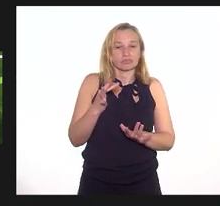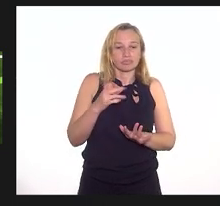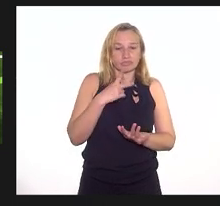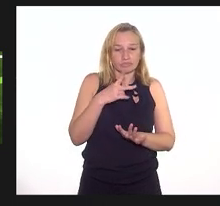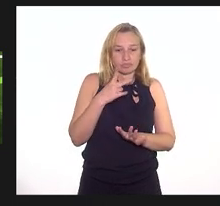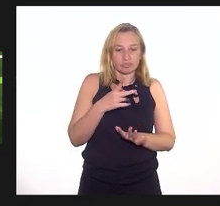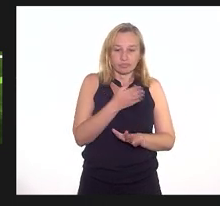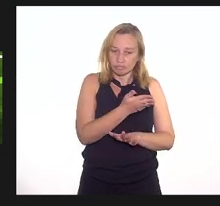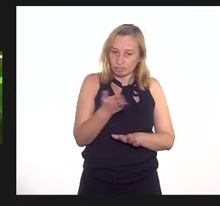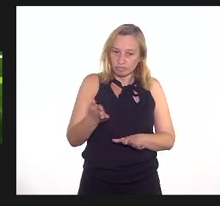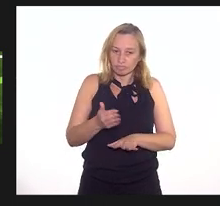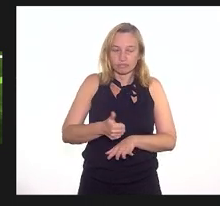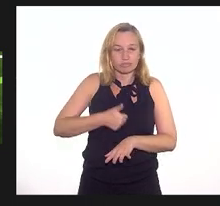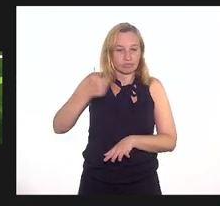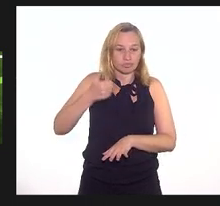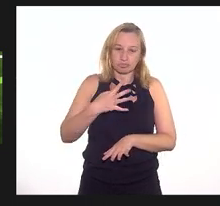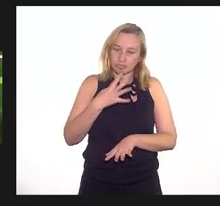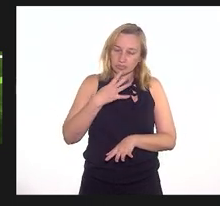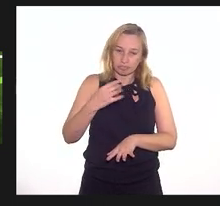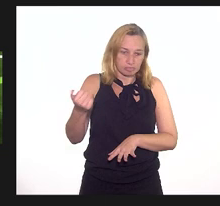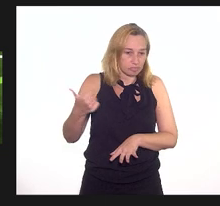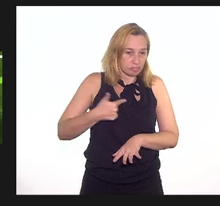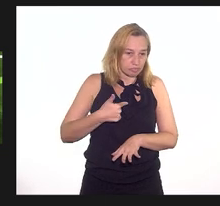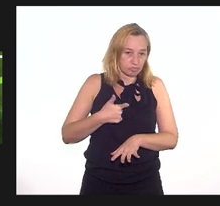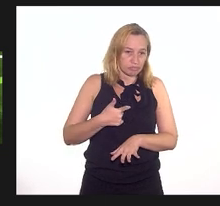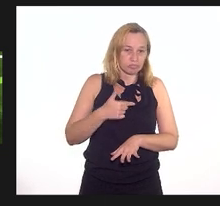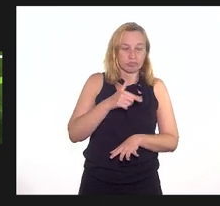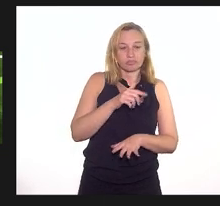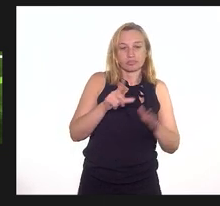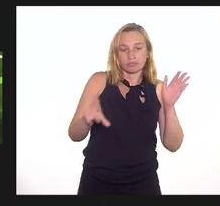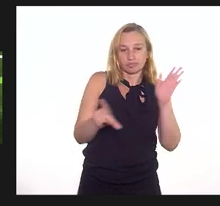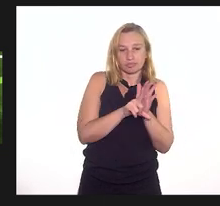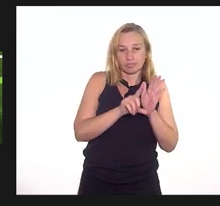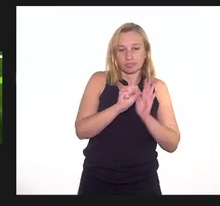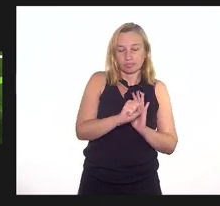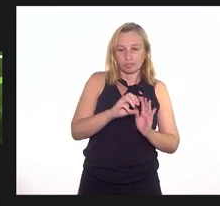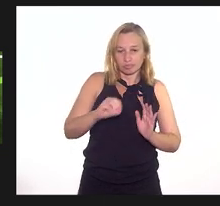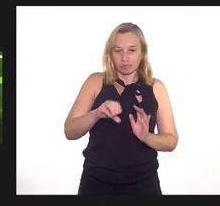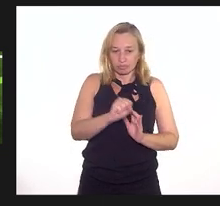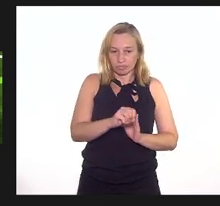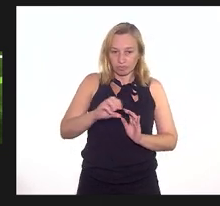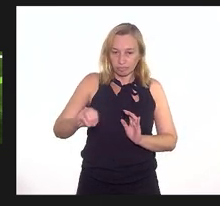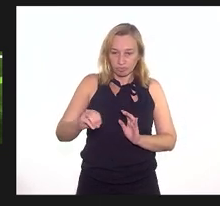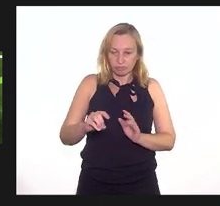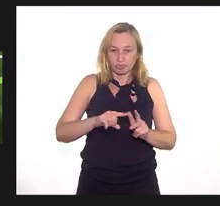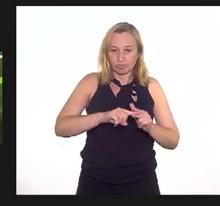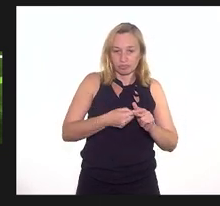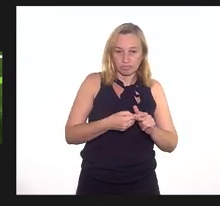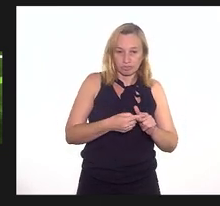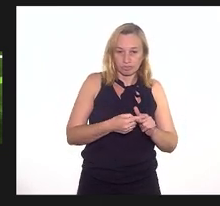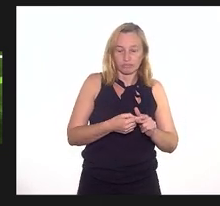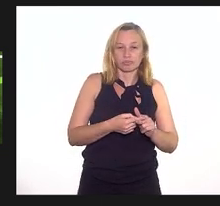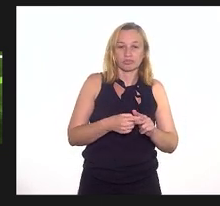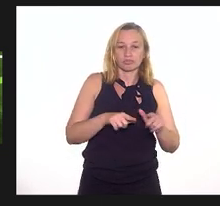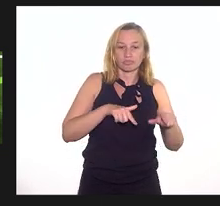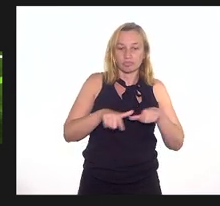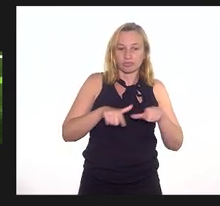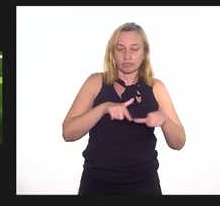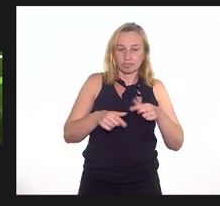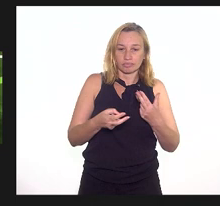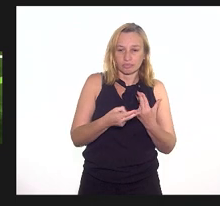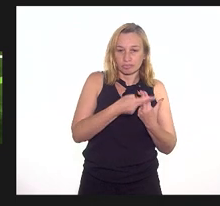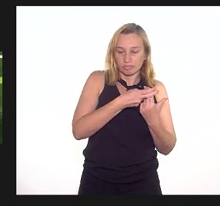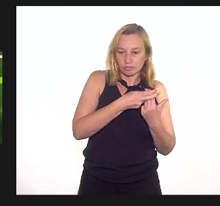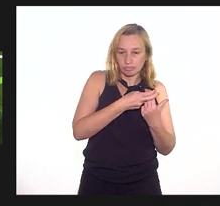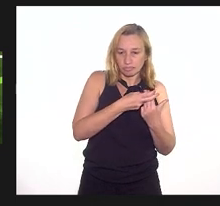os senhores conhecem melhor do que eu, a Lei 8080, que regulamenta as ações e serviços do SUS, que